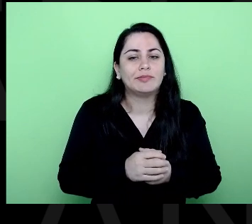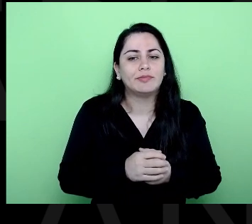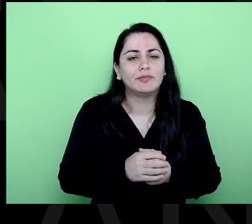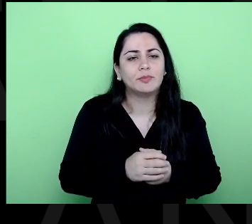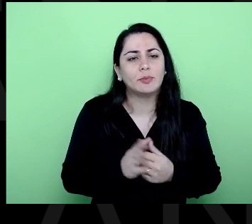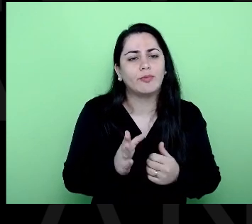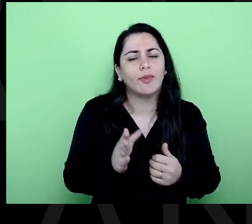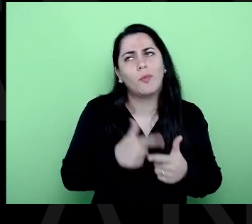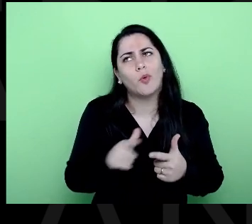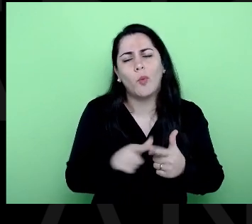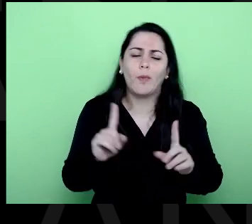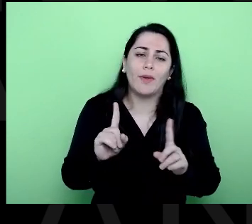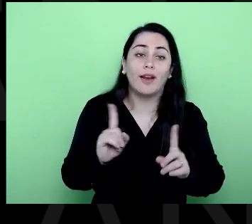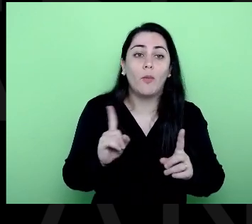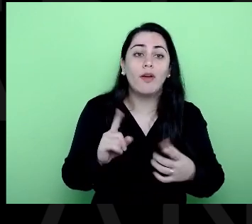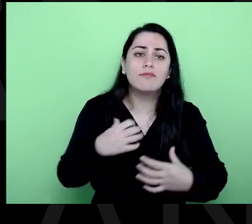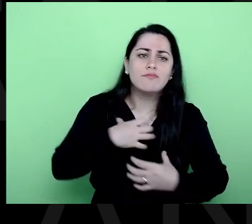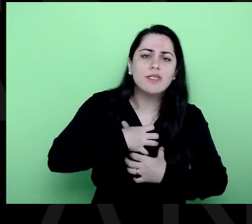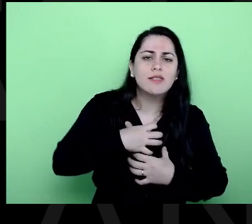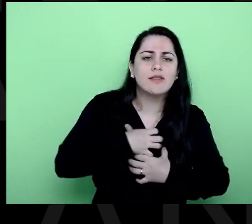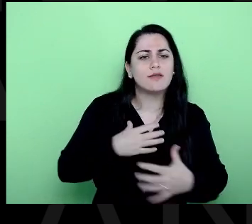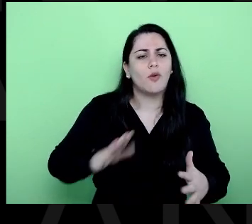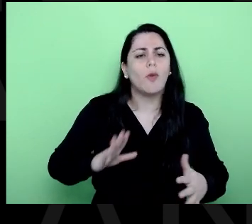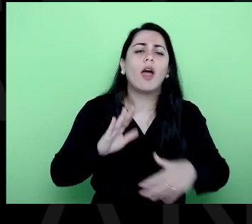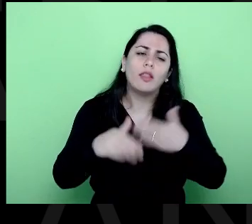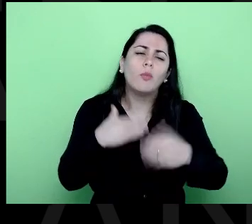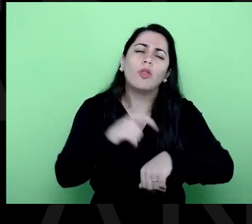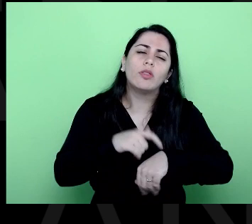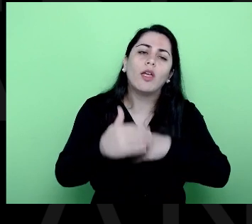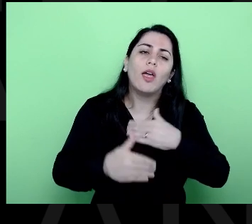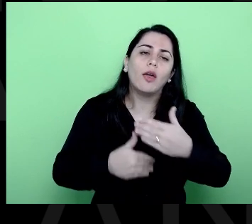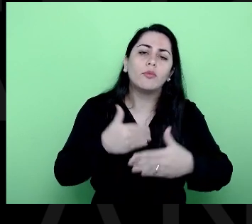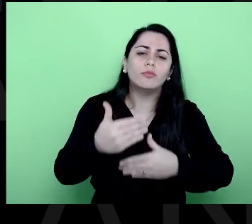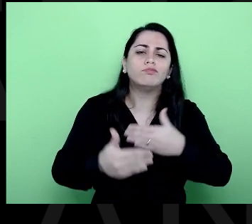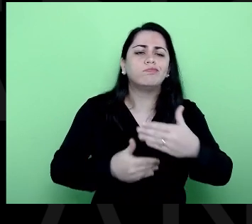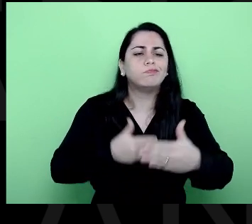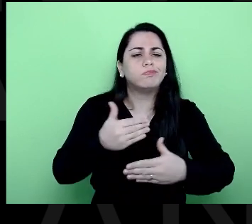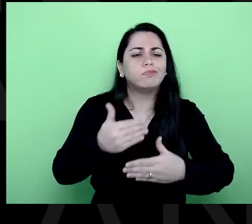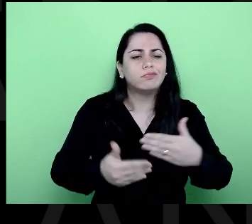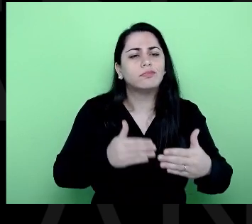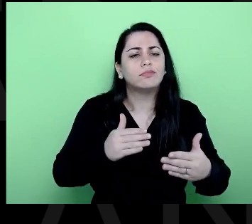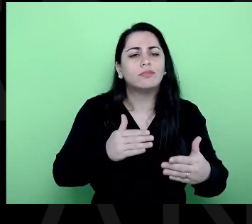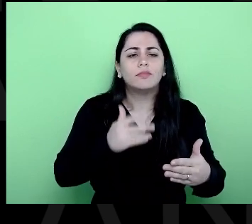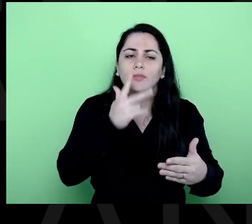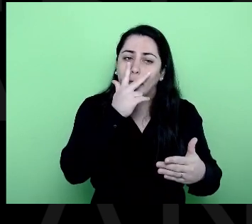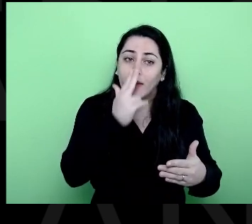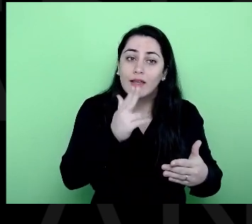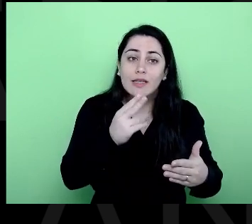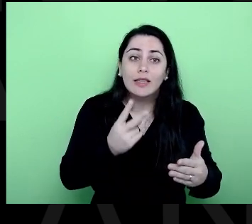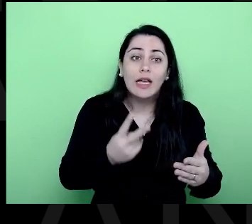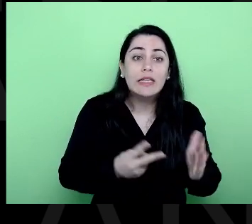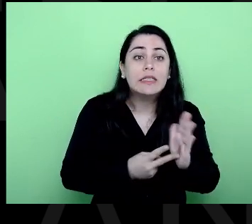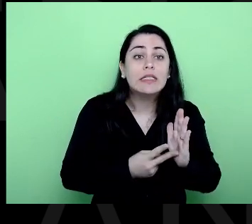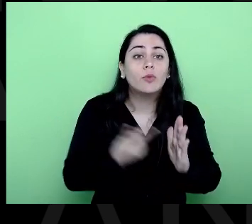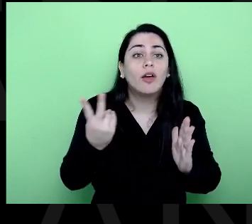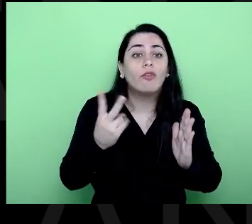Problemas não, né? Tive reações, mas depois o pessoal passa o tempo, o pessoal. A segunda leitura que o